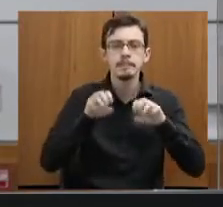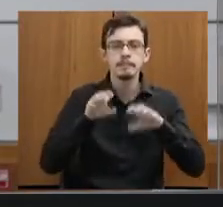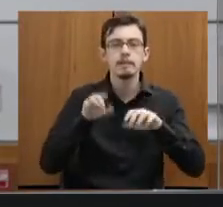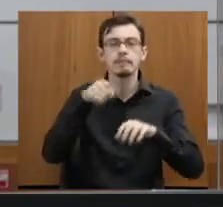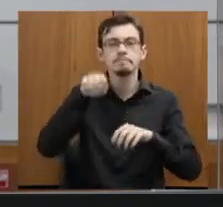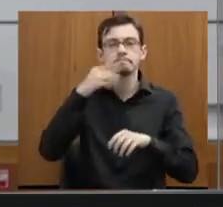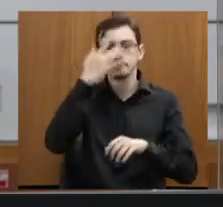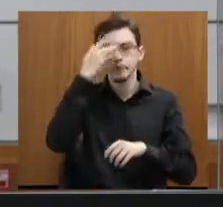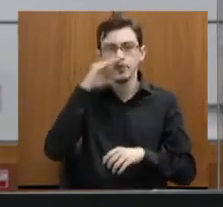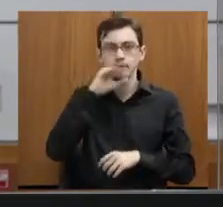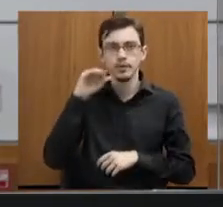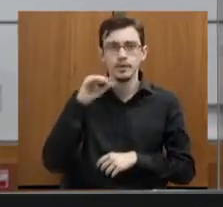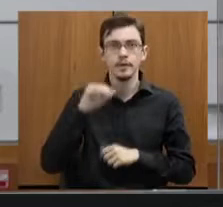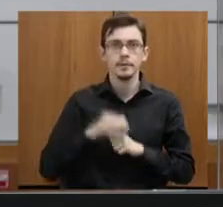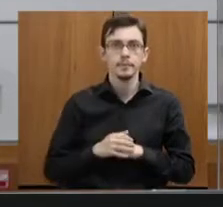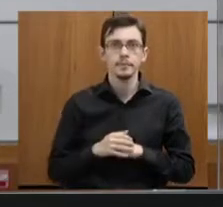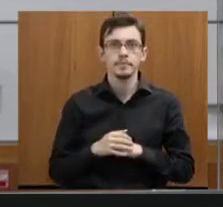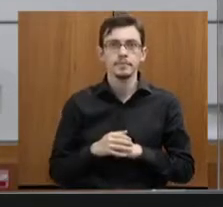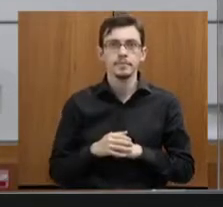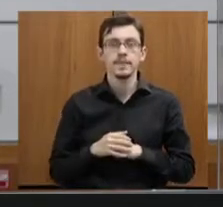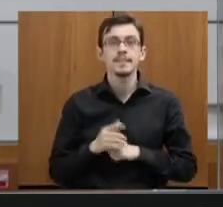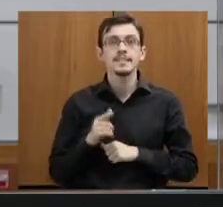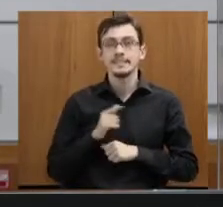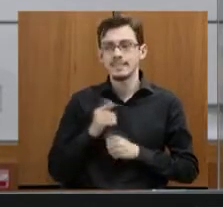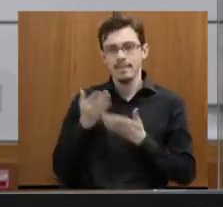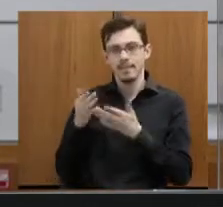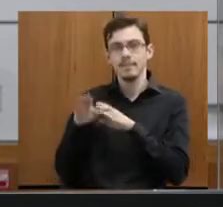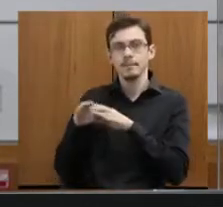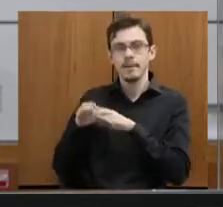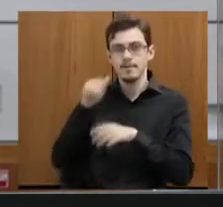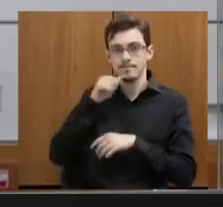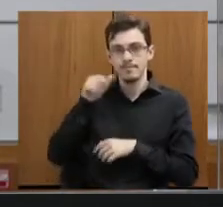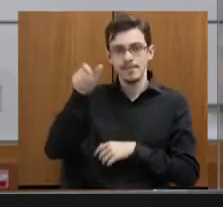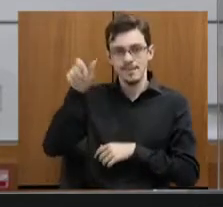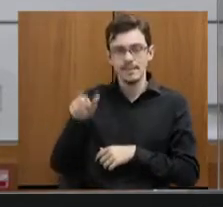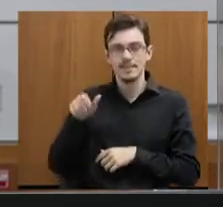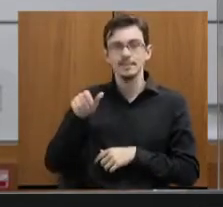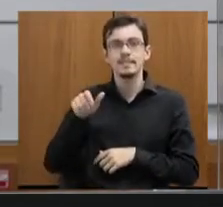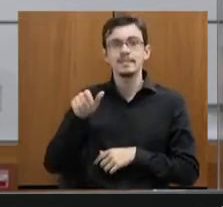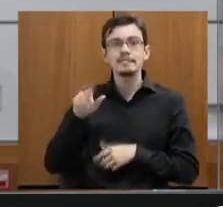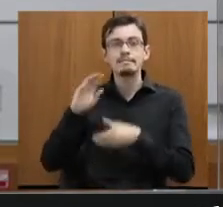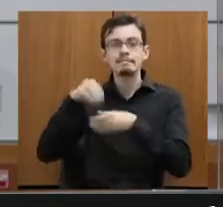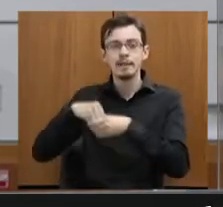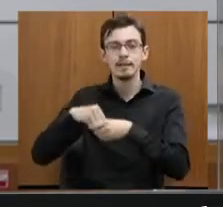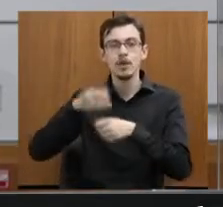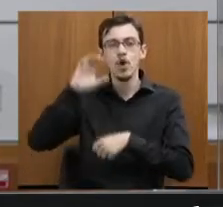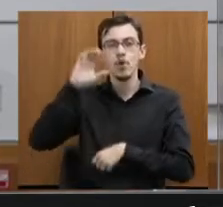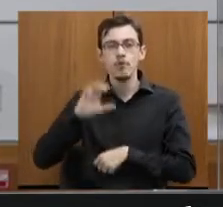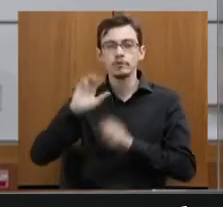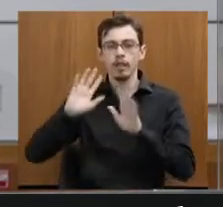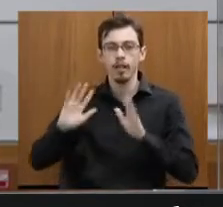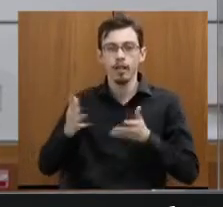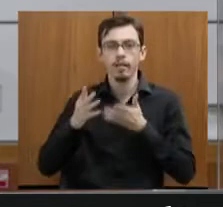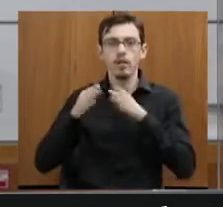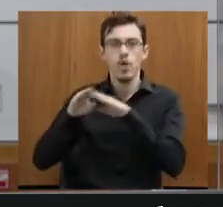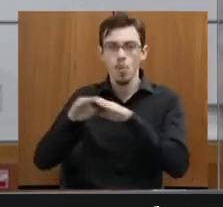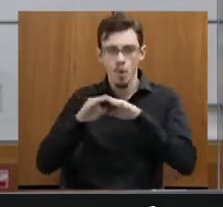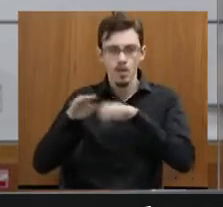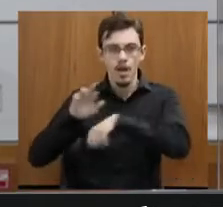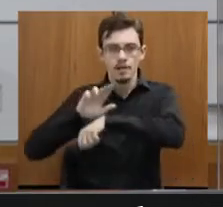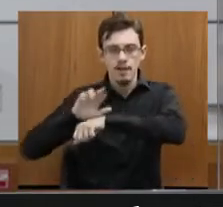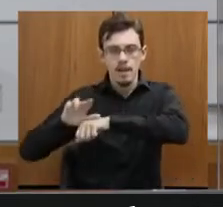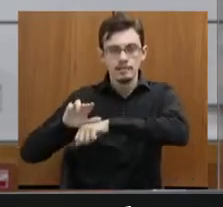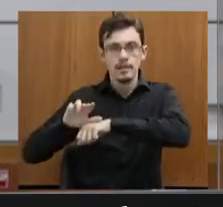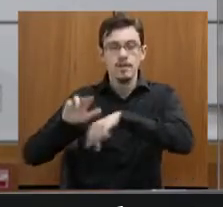pessoas está aqui e a Laura está Neide Martins né que tá no seu terceiro mandato no Conselho Municipal de promoção da igualdade social e